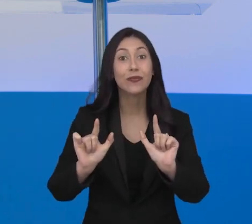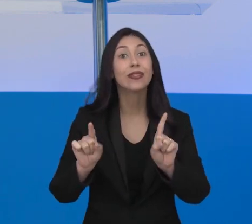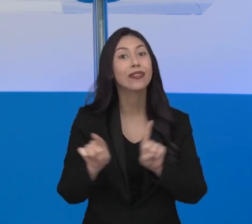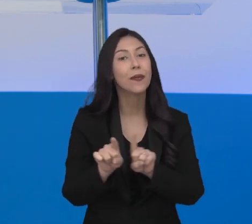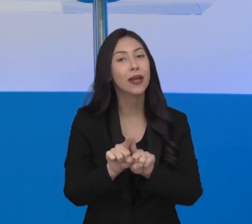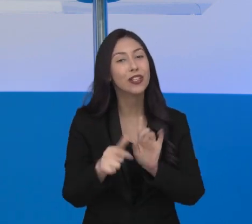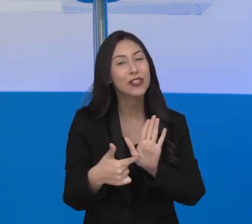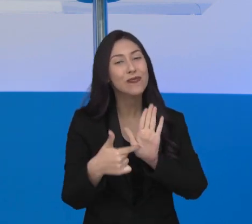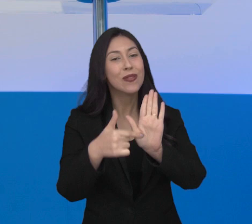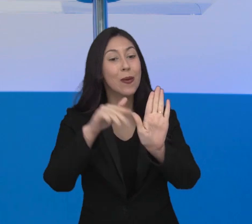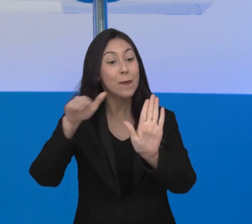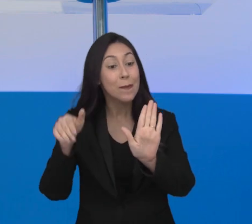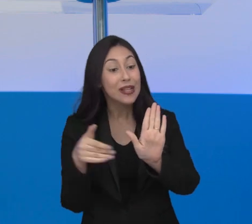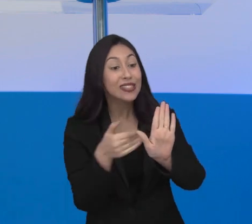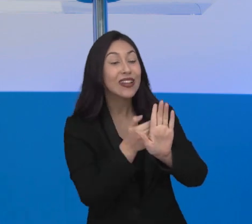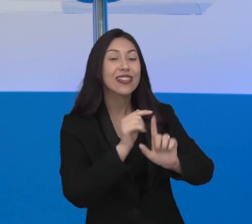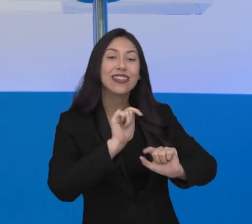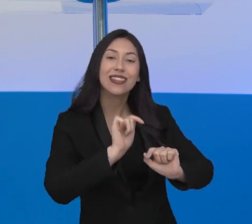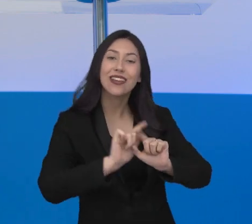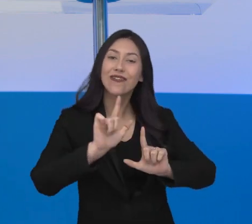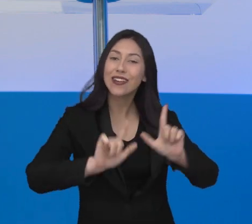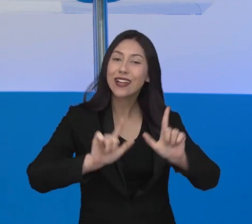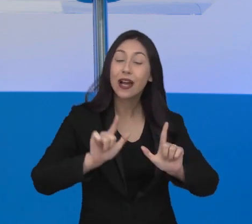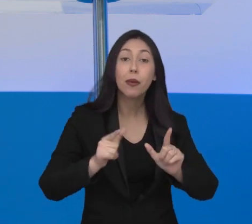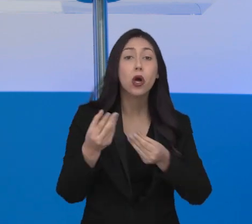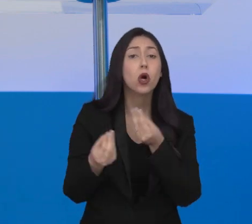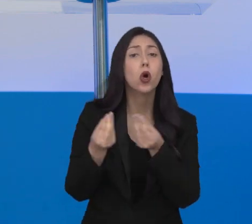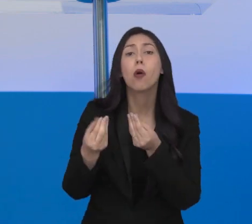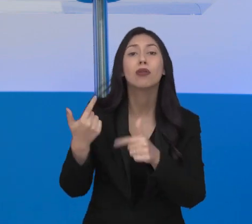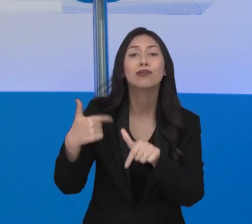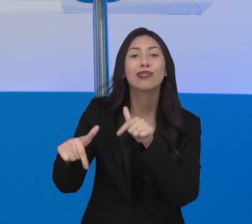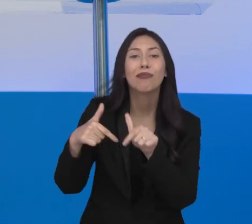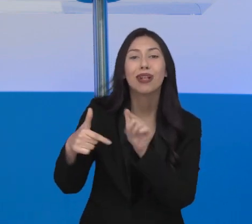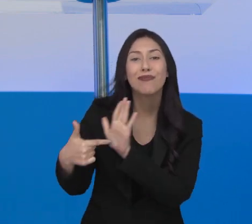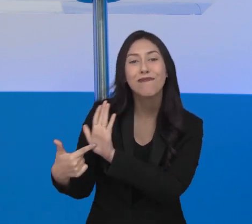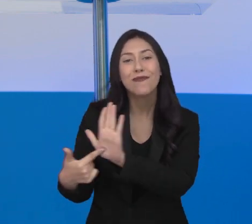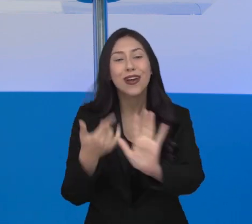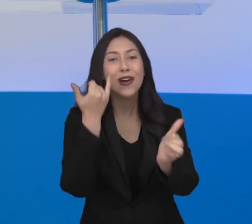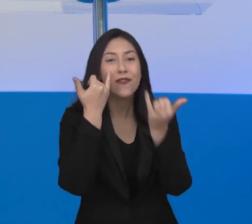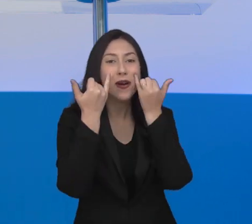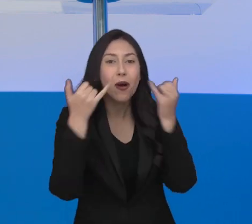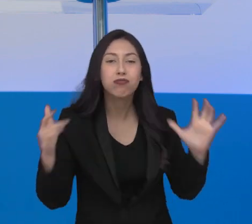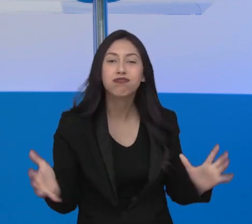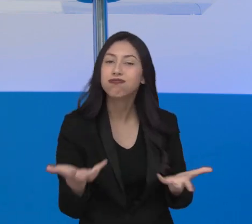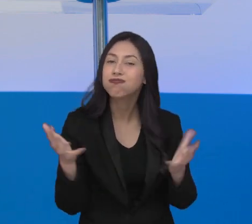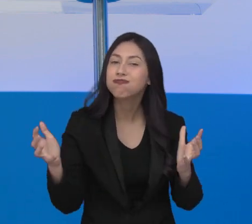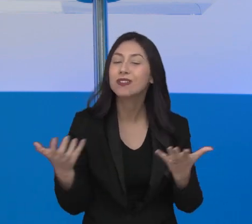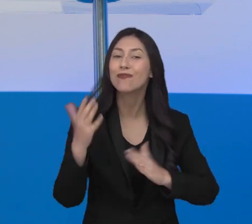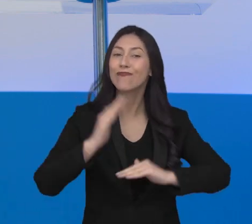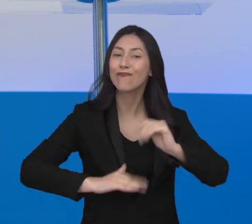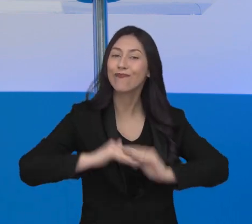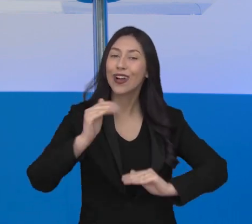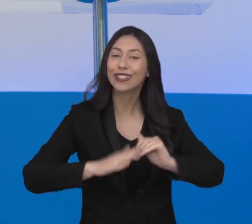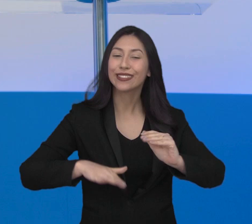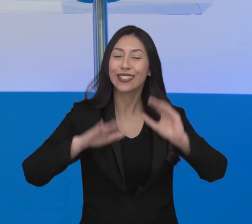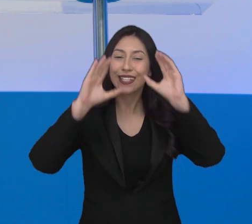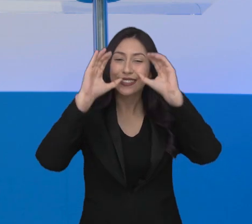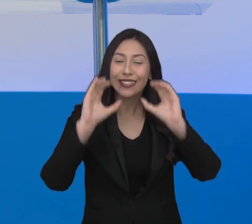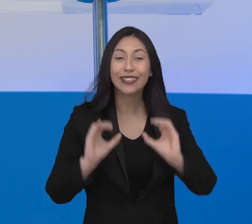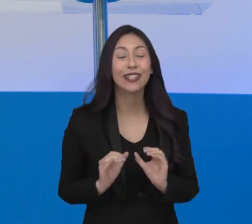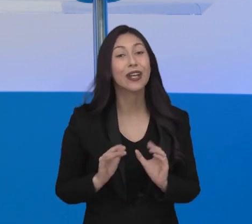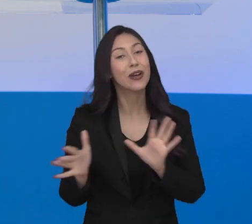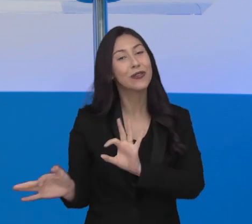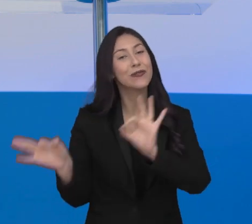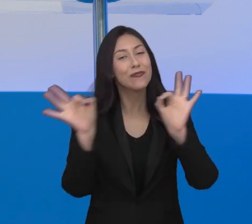os bastidores da TV Câmara, como é o trabalho realizado para levar informação e estimular o exercício da